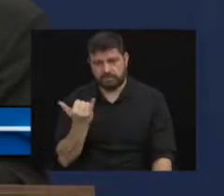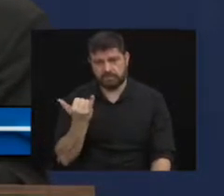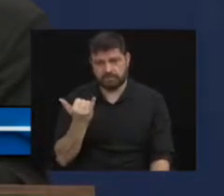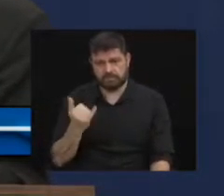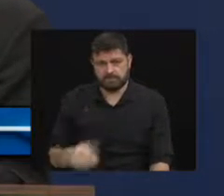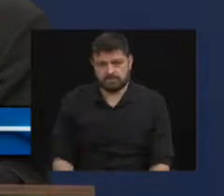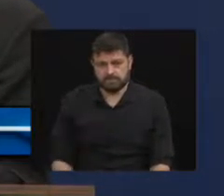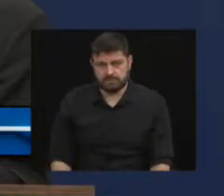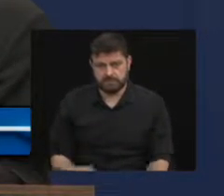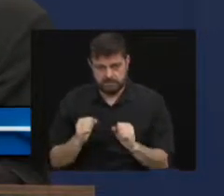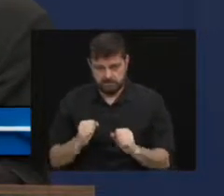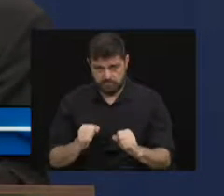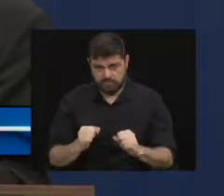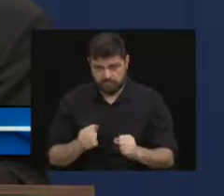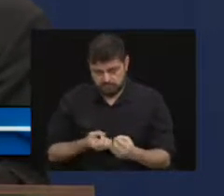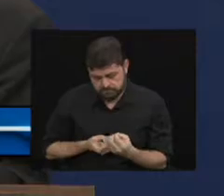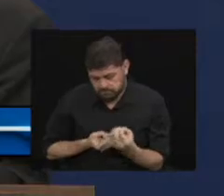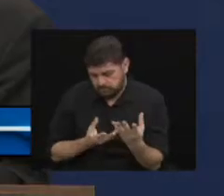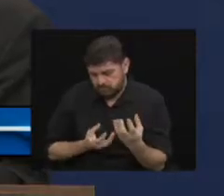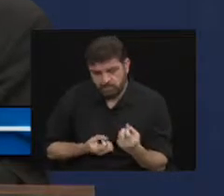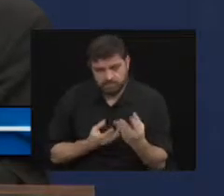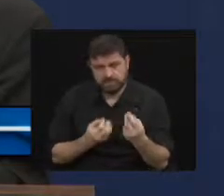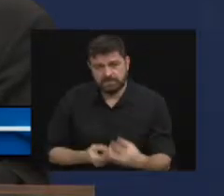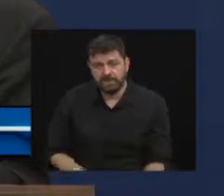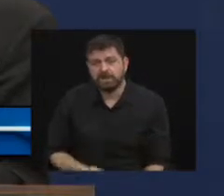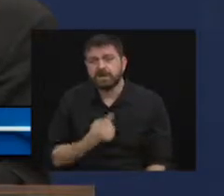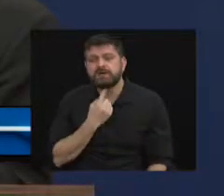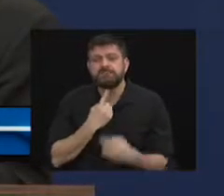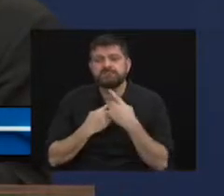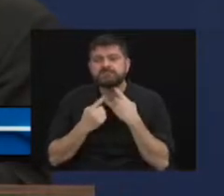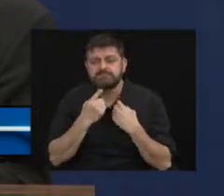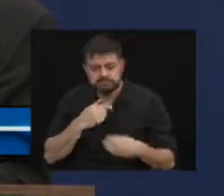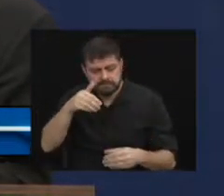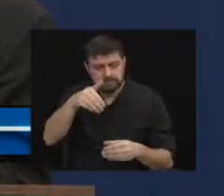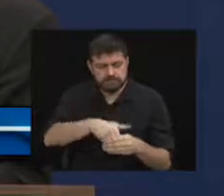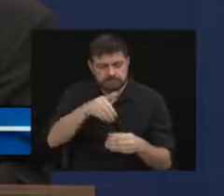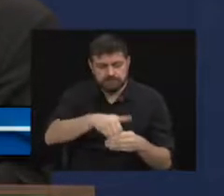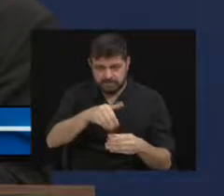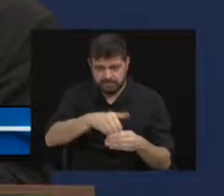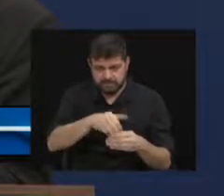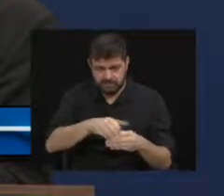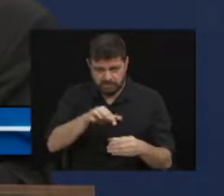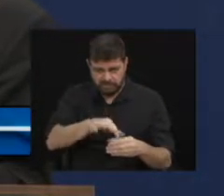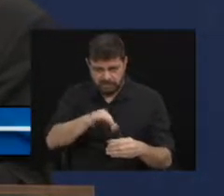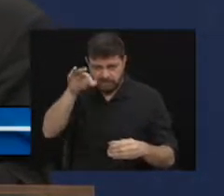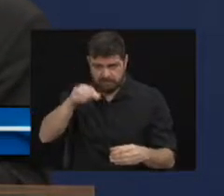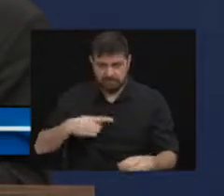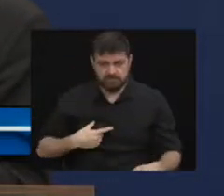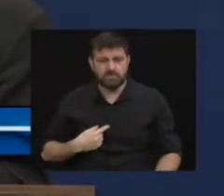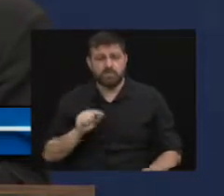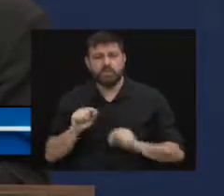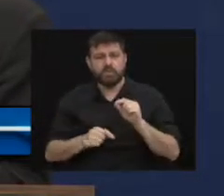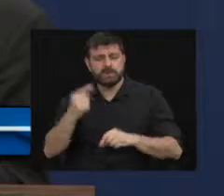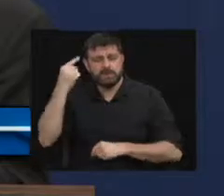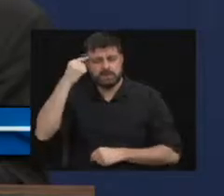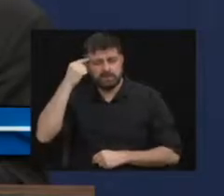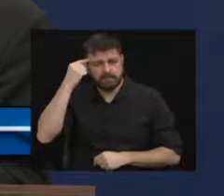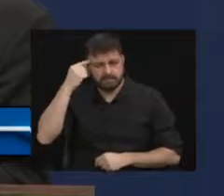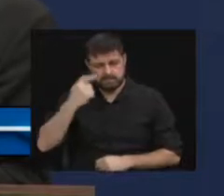justiça eleitoral, os juízes, todos que contribuíram diretamente ou indiretamente, os mesários, os que